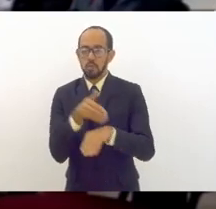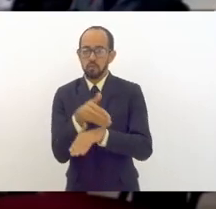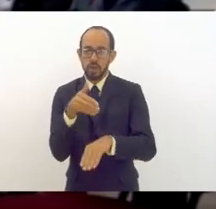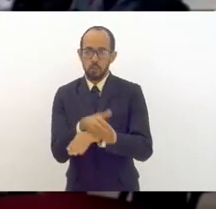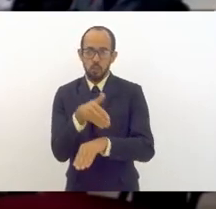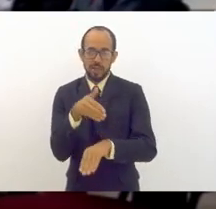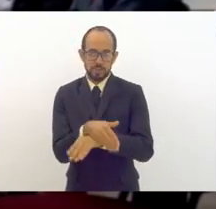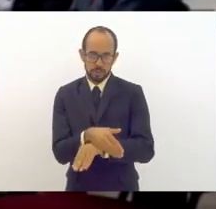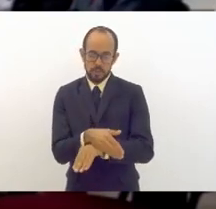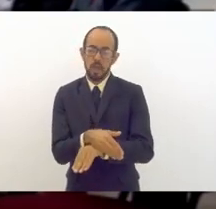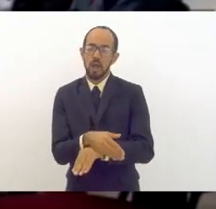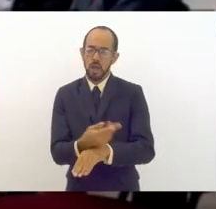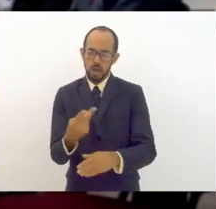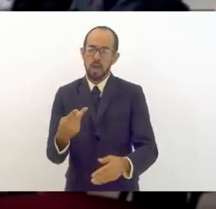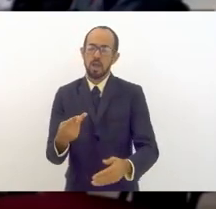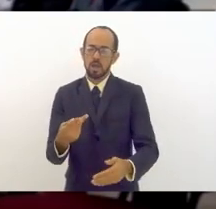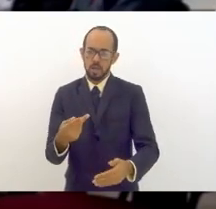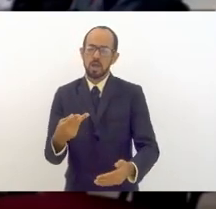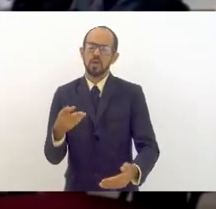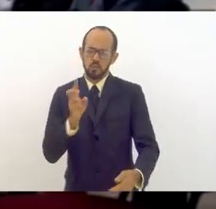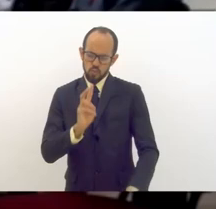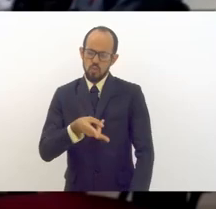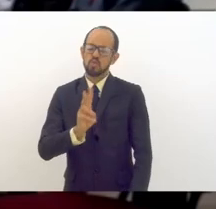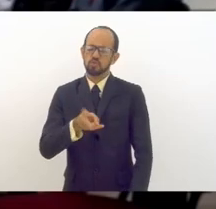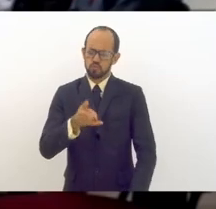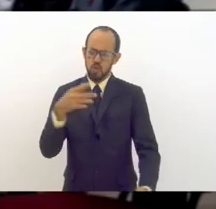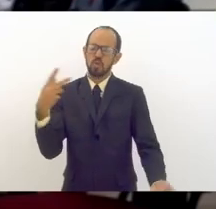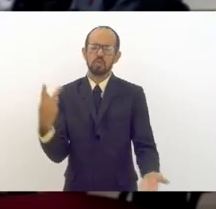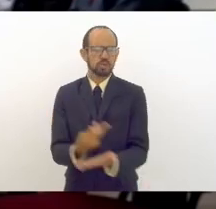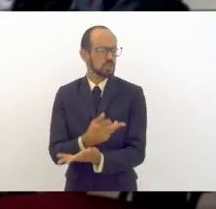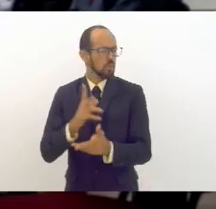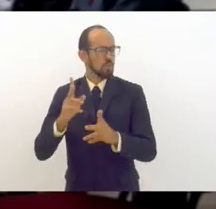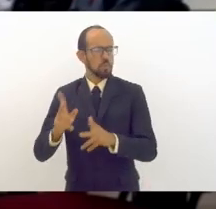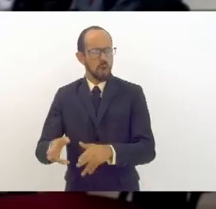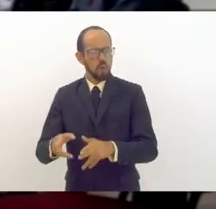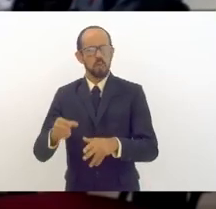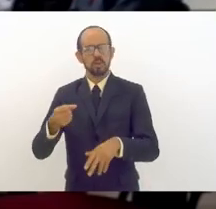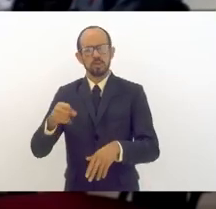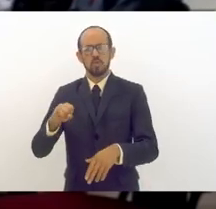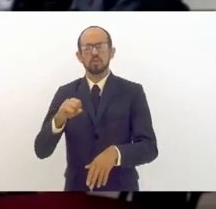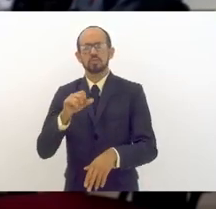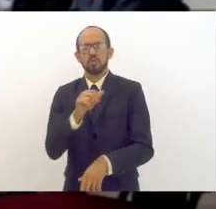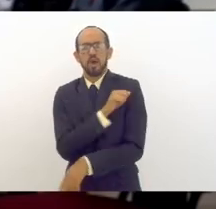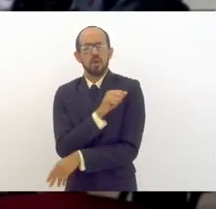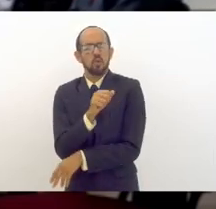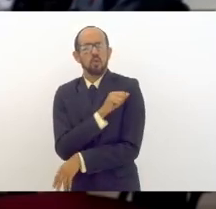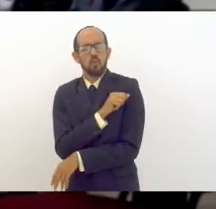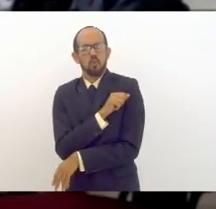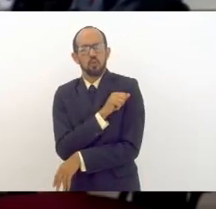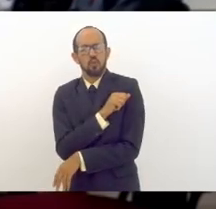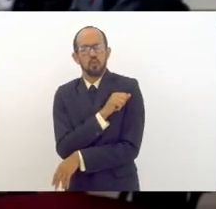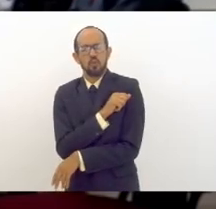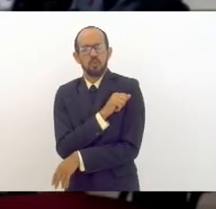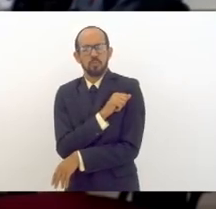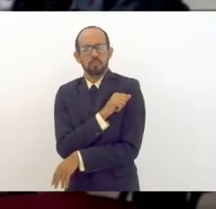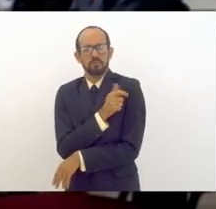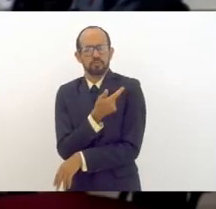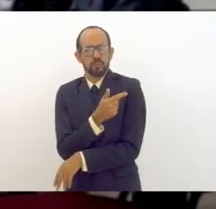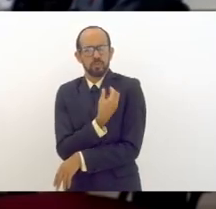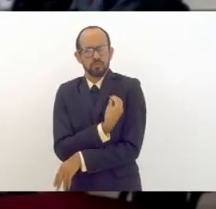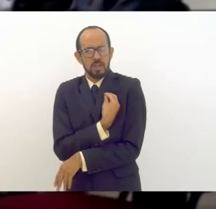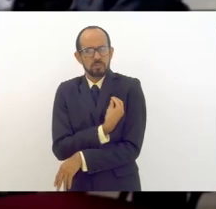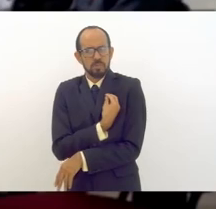frequência, ela continua se dando da mesma forma. Então, aquele aluno que não teve